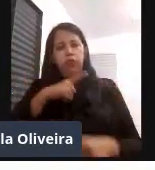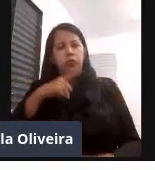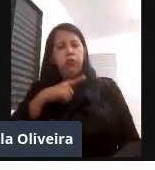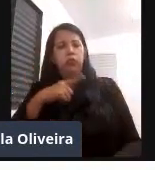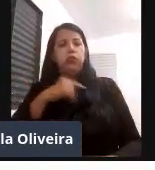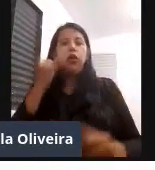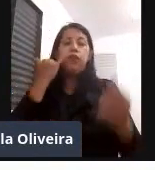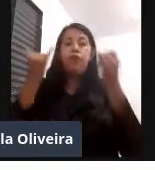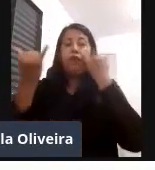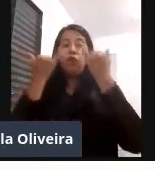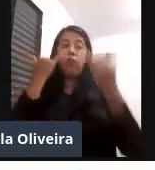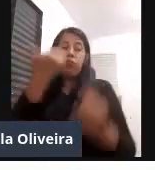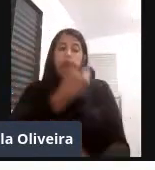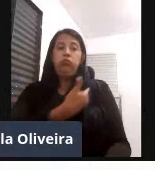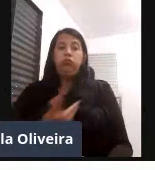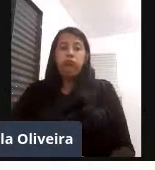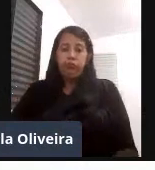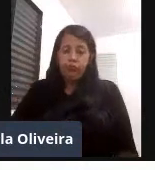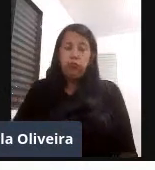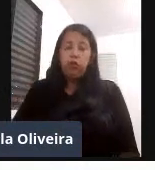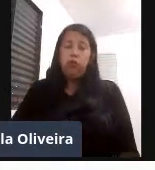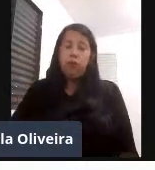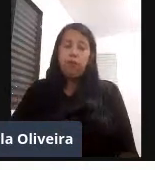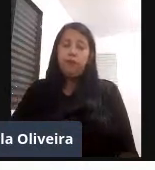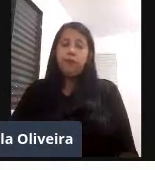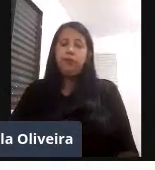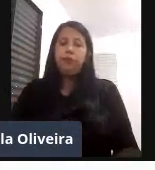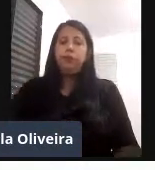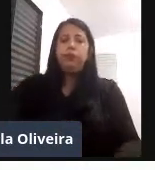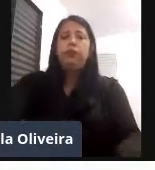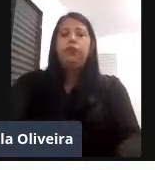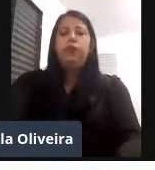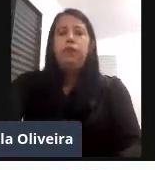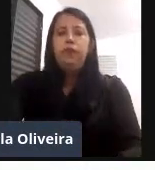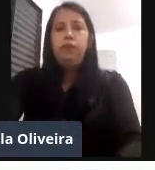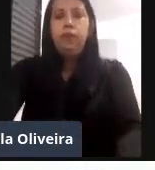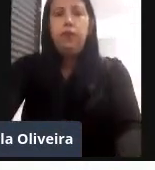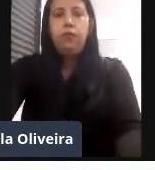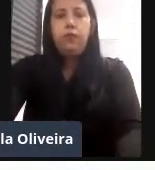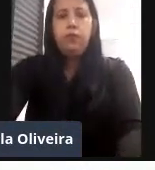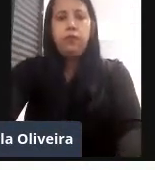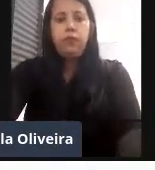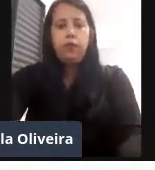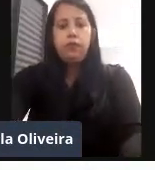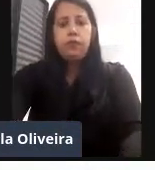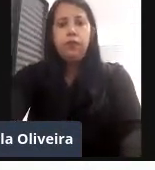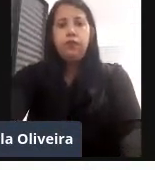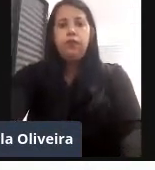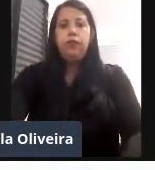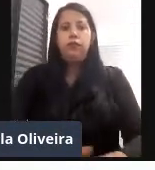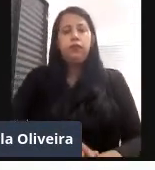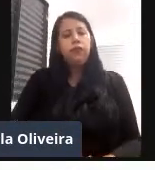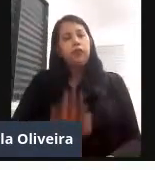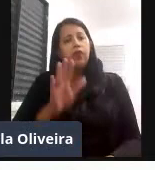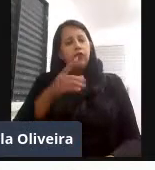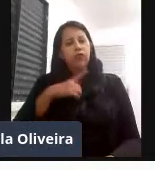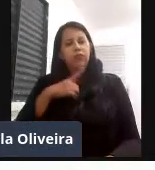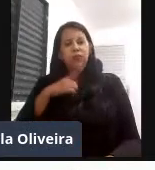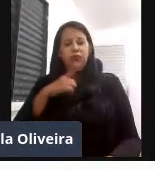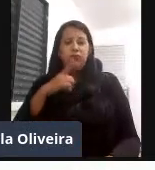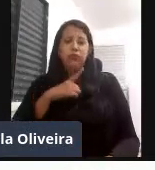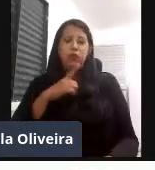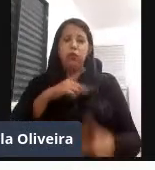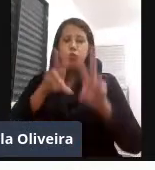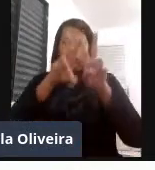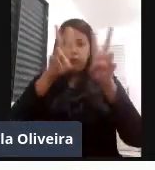agora eu vou buscar o problema. Então, como eu já tenho um tema definido e um problema, qual vai ser meu tema nesse exemplo que eu trouxe?